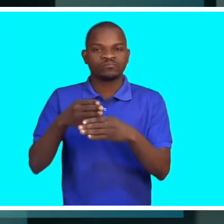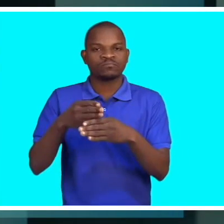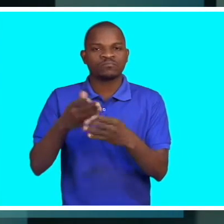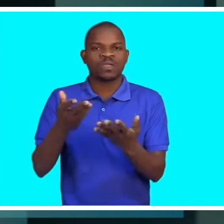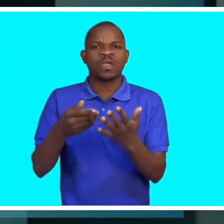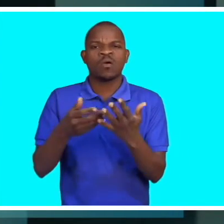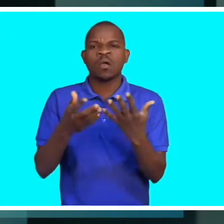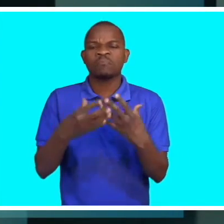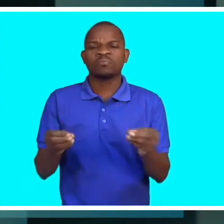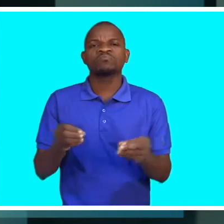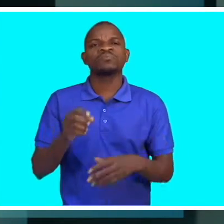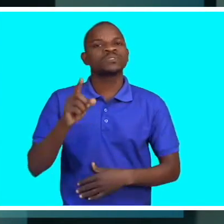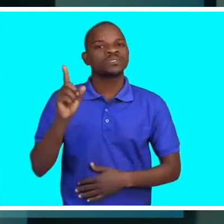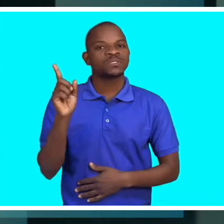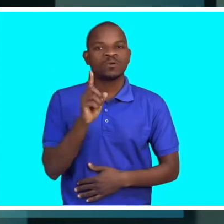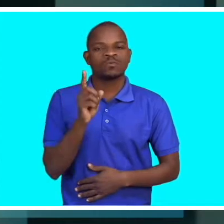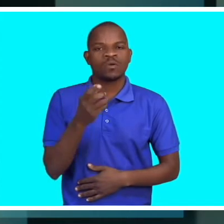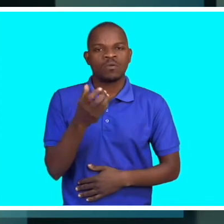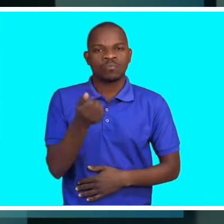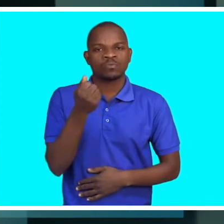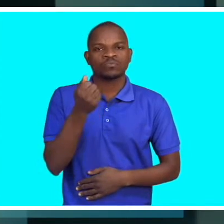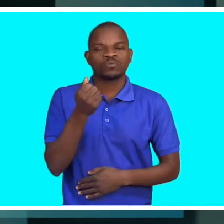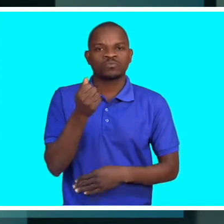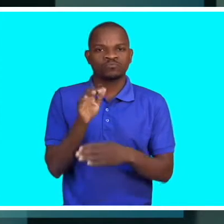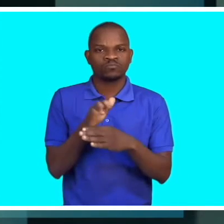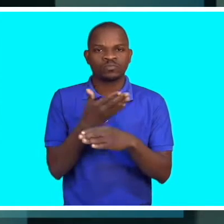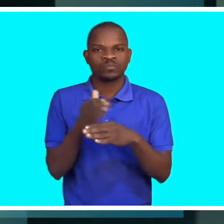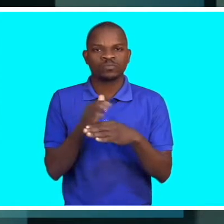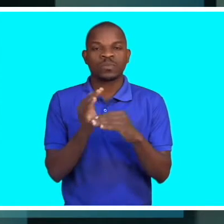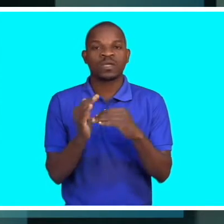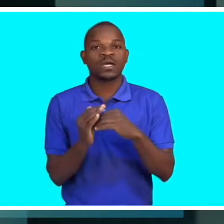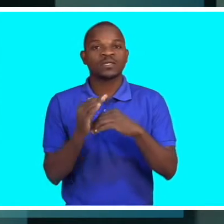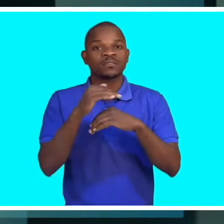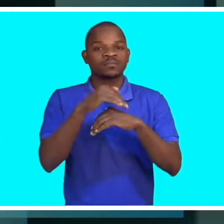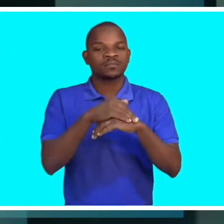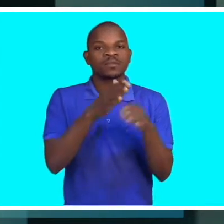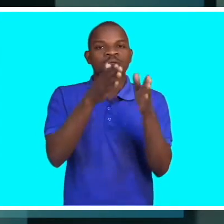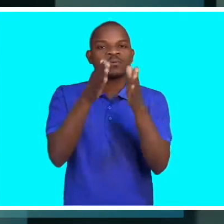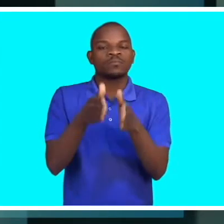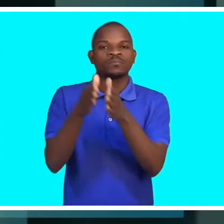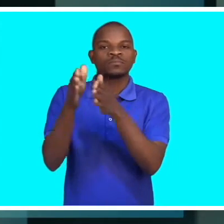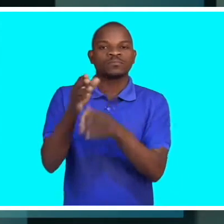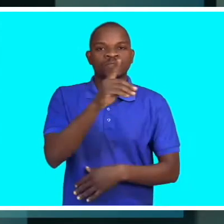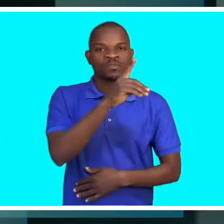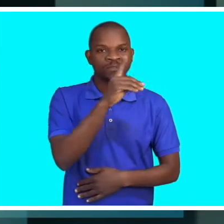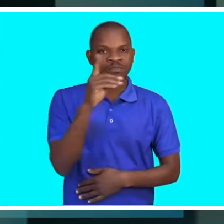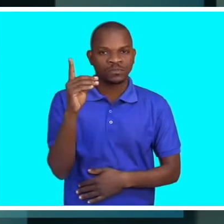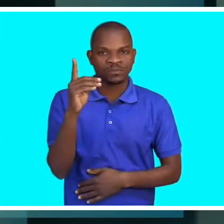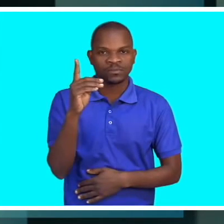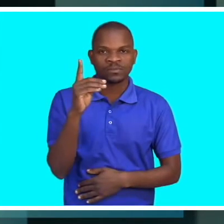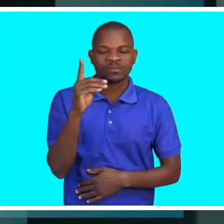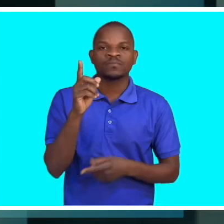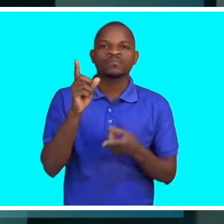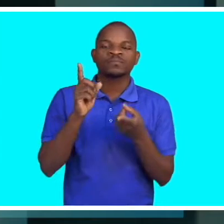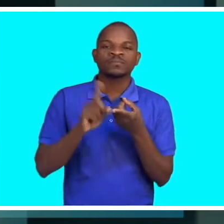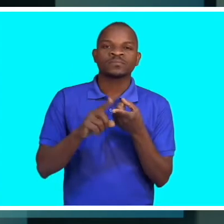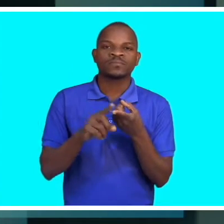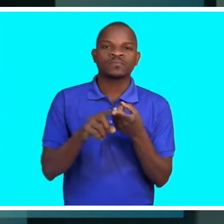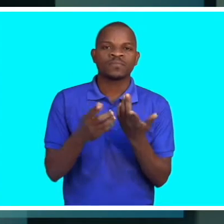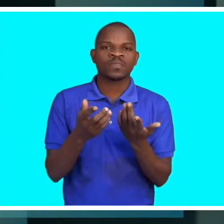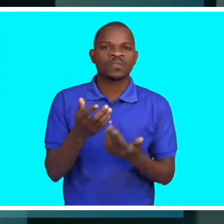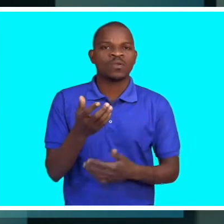que não estão a perder nada em montar o sistema de acessibilidade para pessoas portadoras de deficiência.